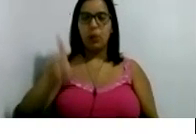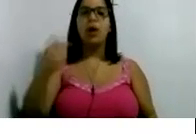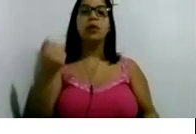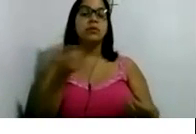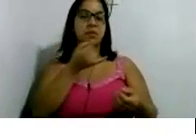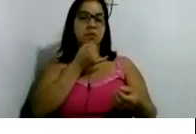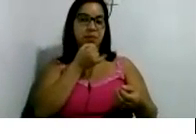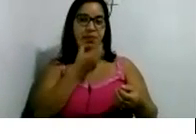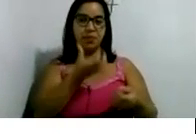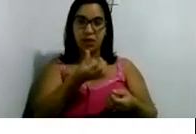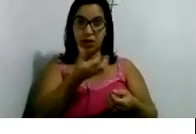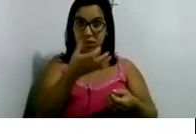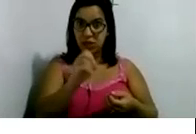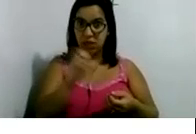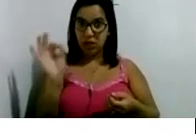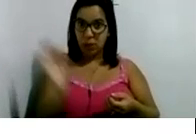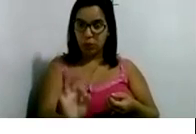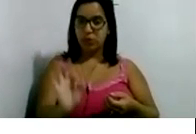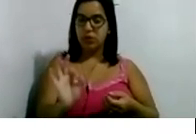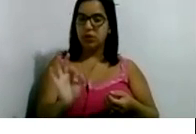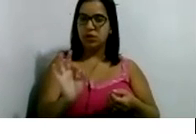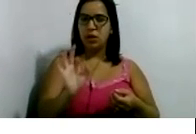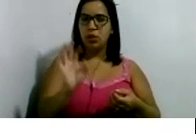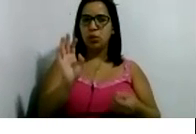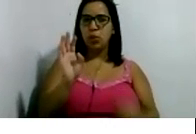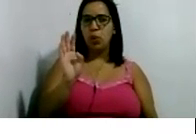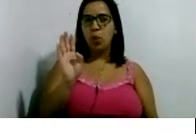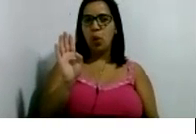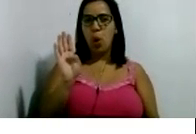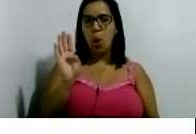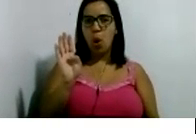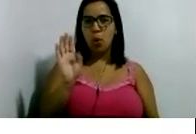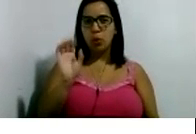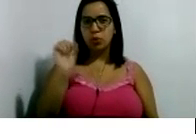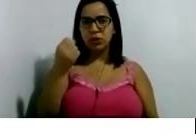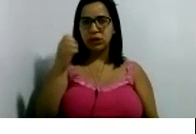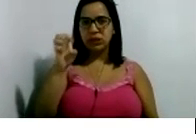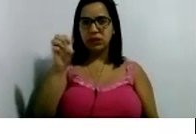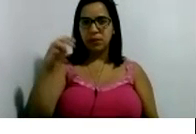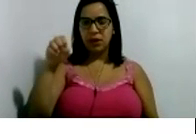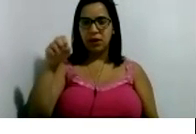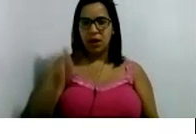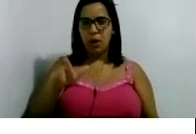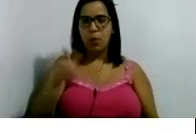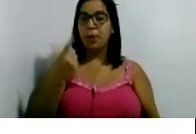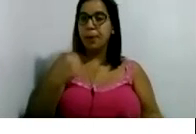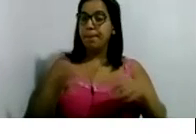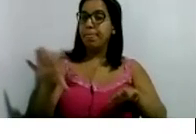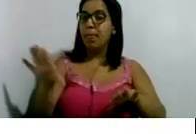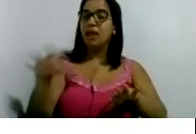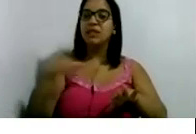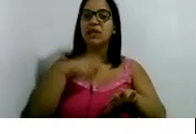de 60% a 70%, ou seja, a gente tem um predomínio. E esse fluido seminal, ele tem